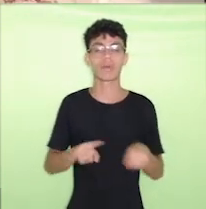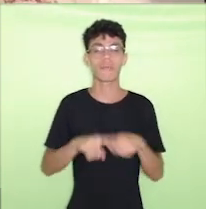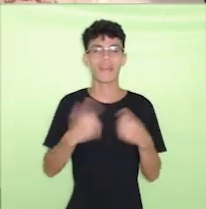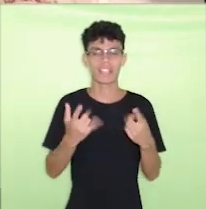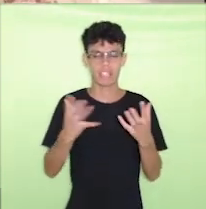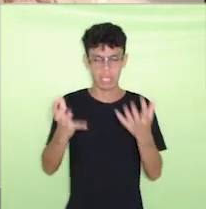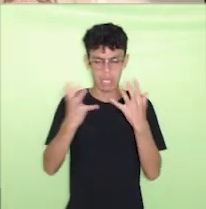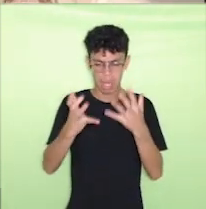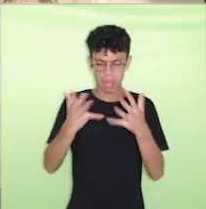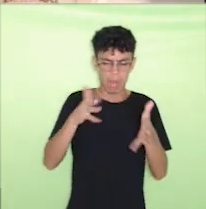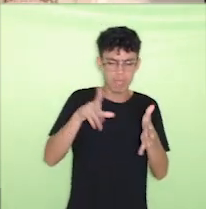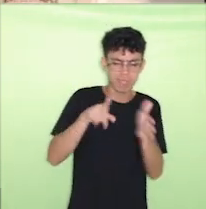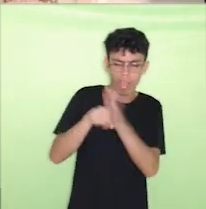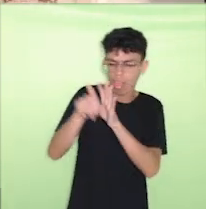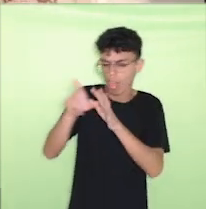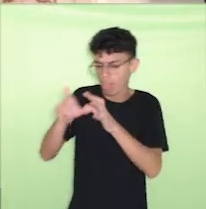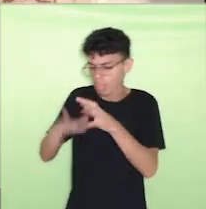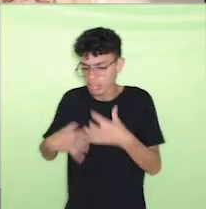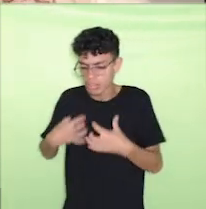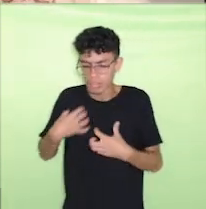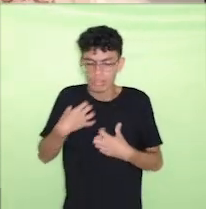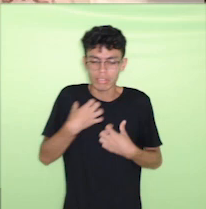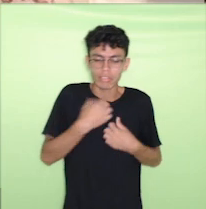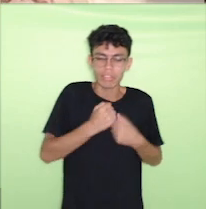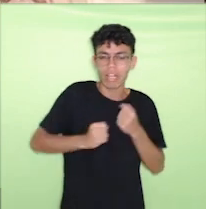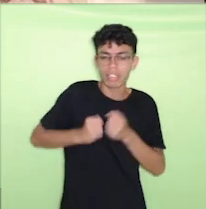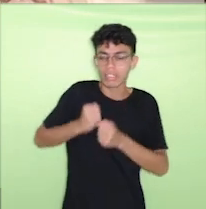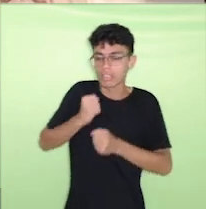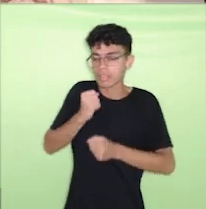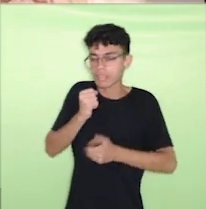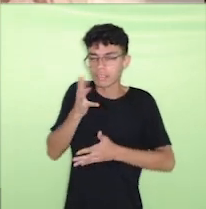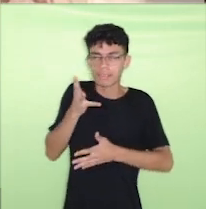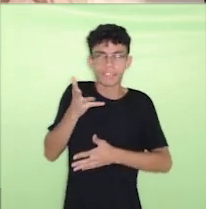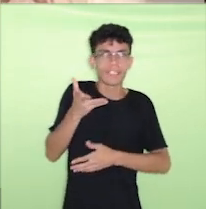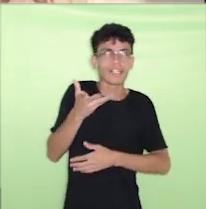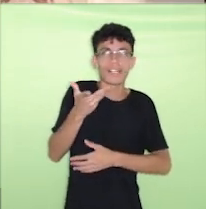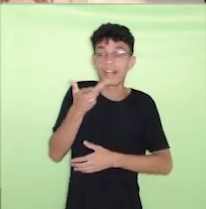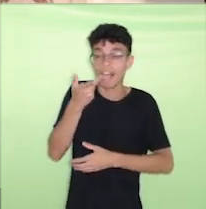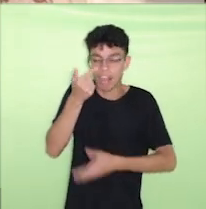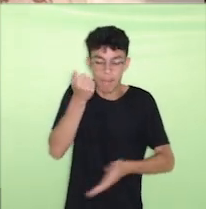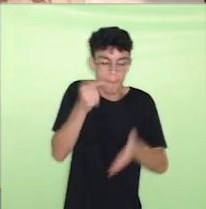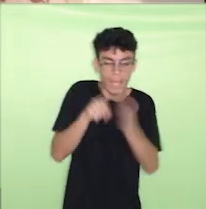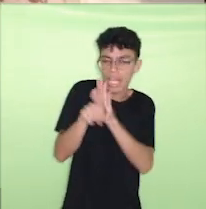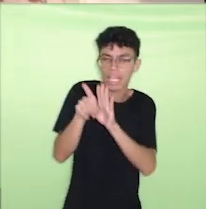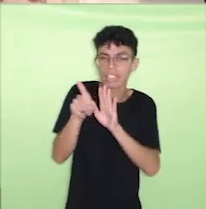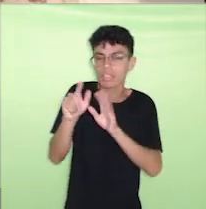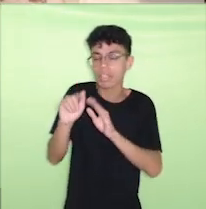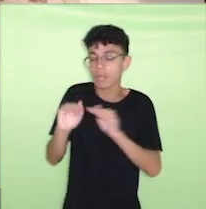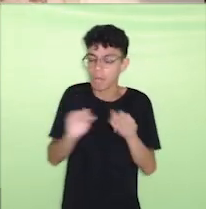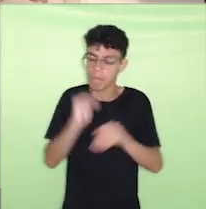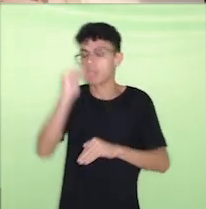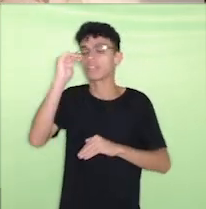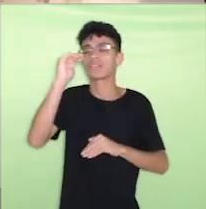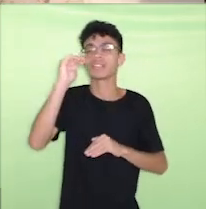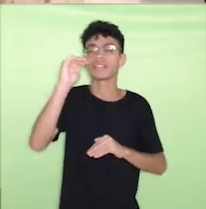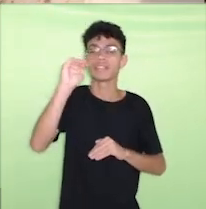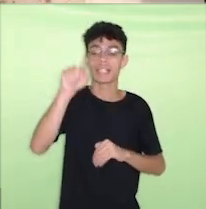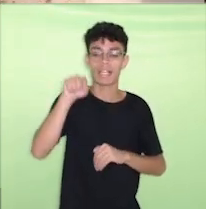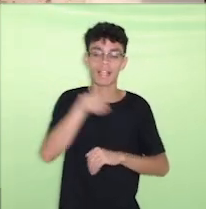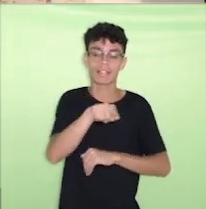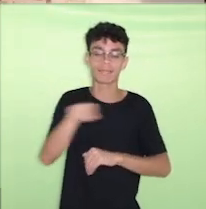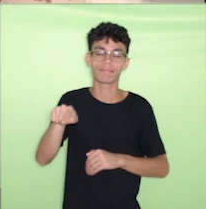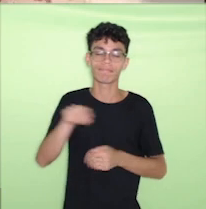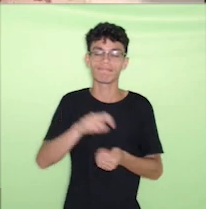querer fascinar pela argúcia, abusar de uma qualidade vital, pode tornar inquieto o coração